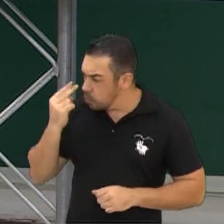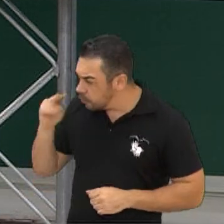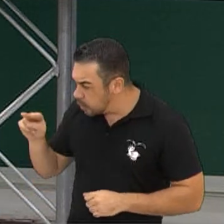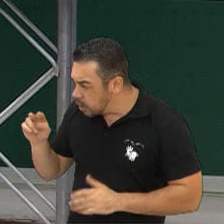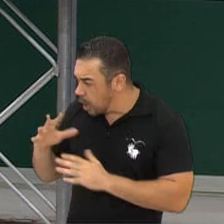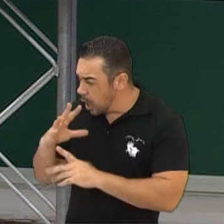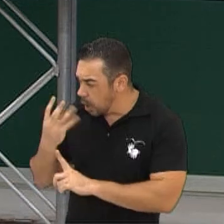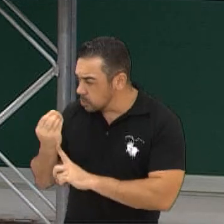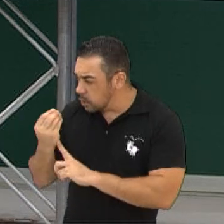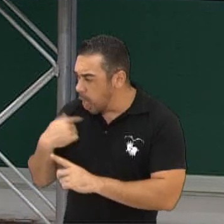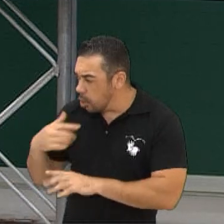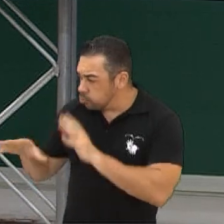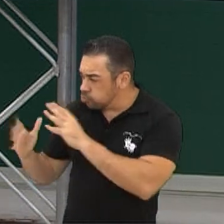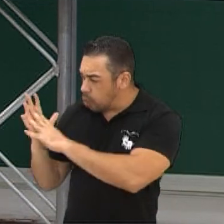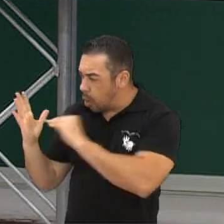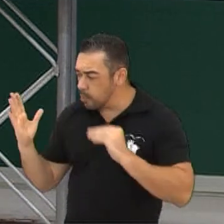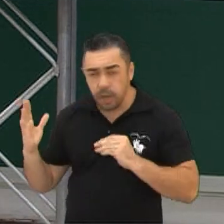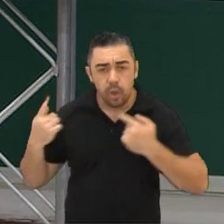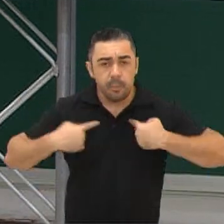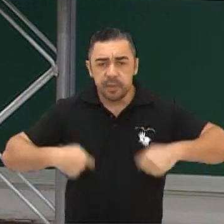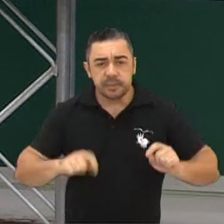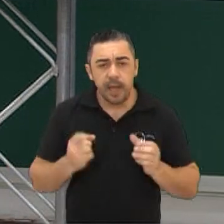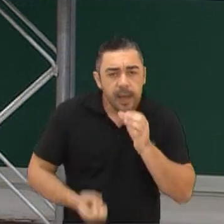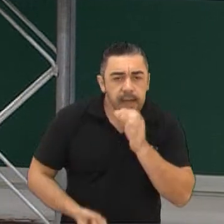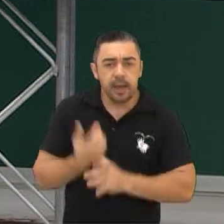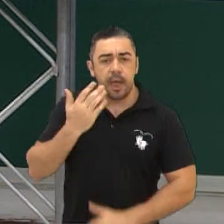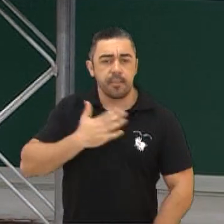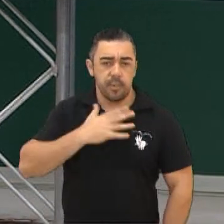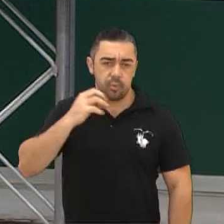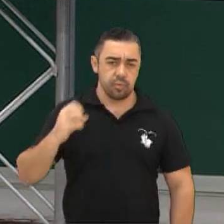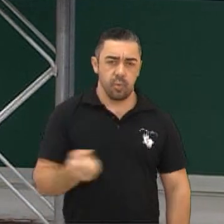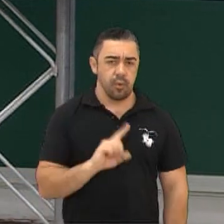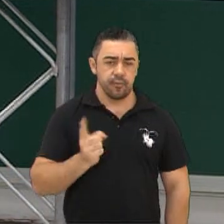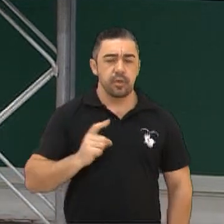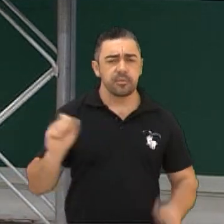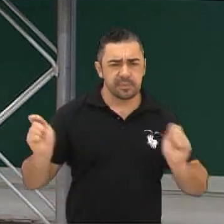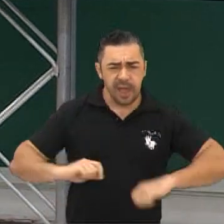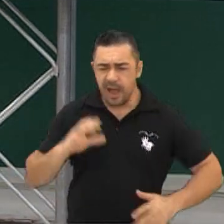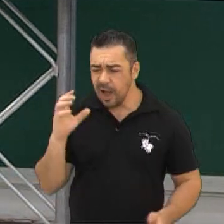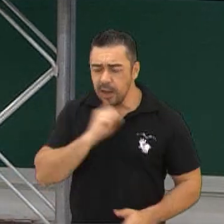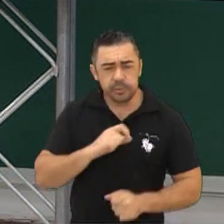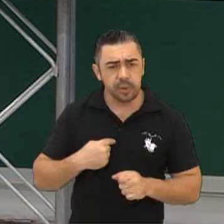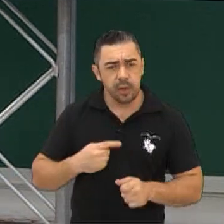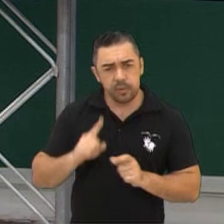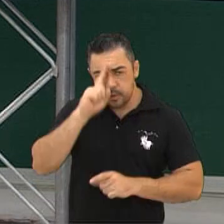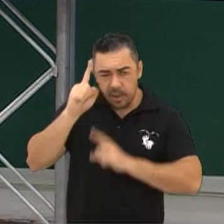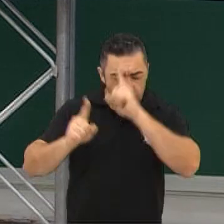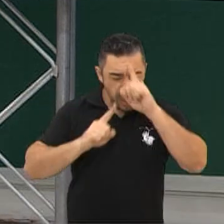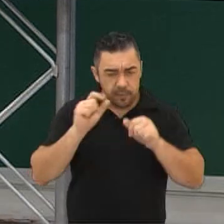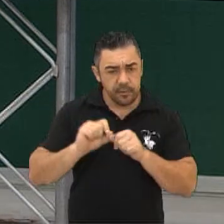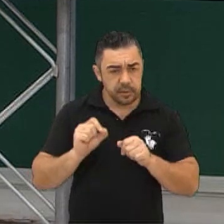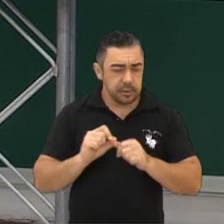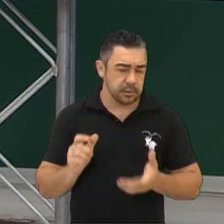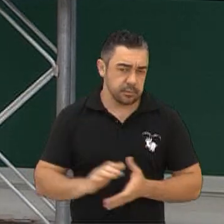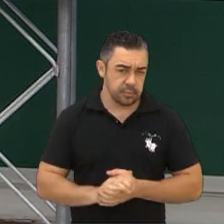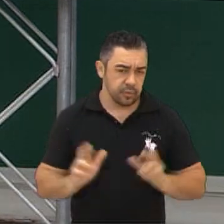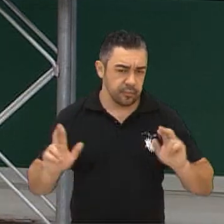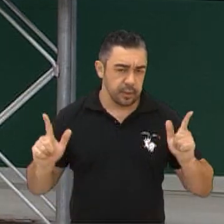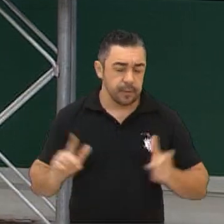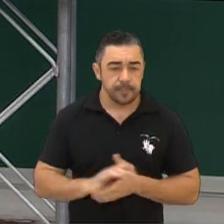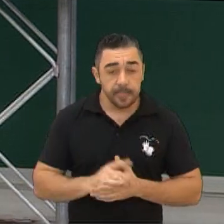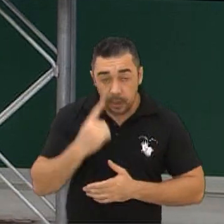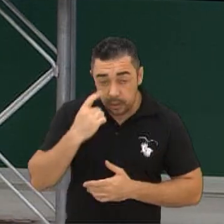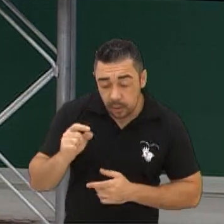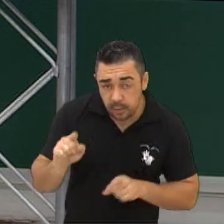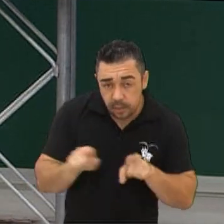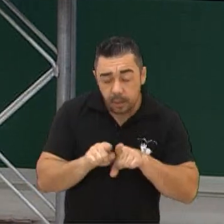que eu não preciso perder anos fazendo uma obra, sendo que eu posso fazer uma coisa muito mais rápida e que chegue muito mais rápido para as pessoas. E a coisa mais interessante